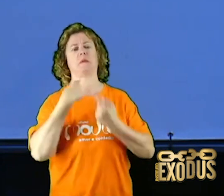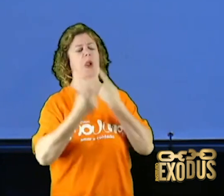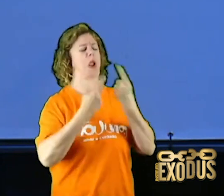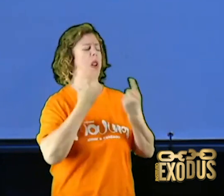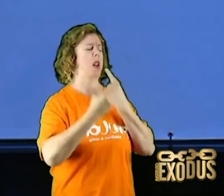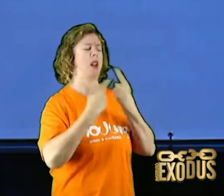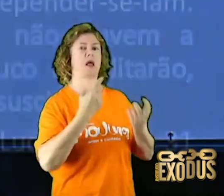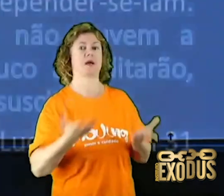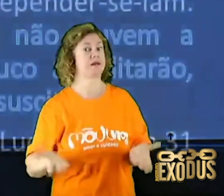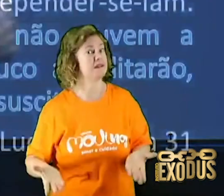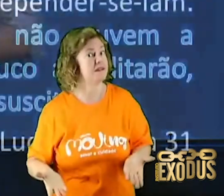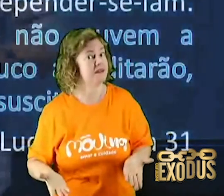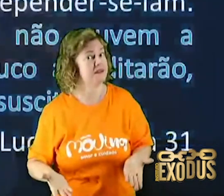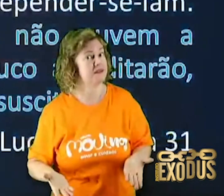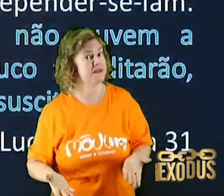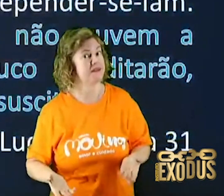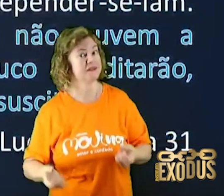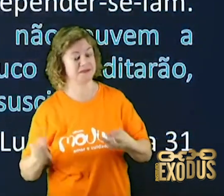Número 2.